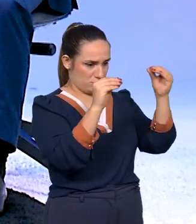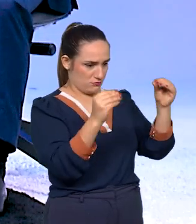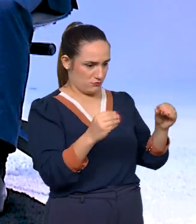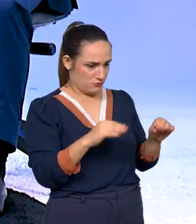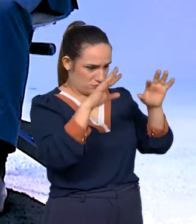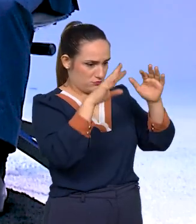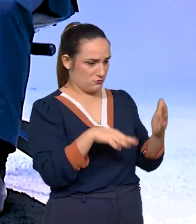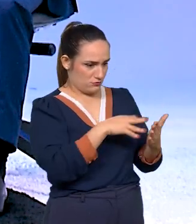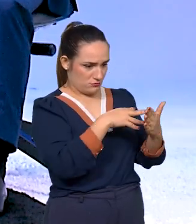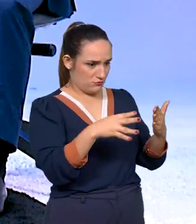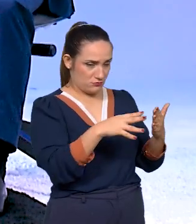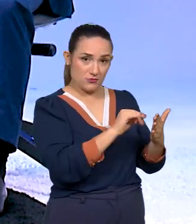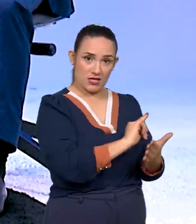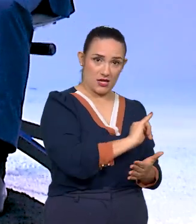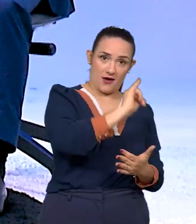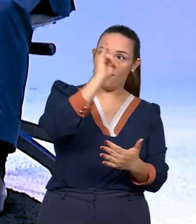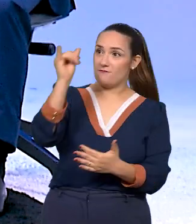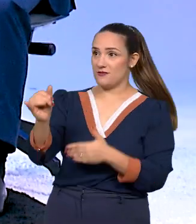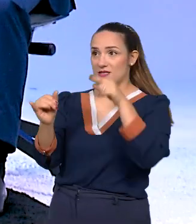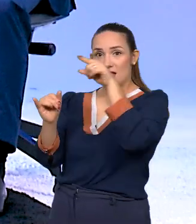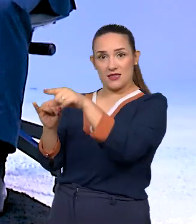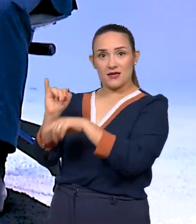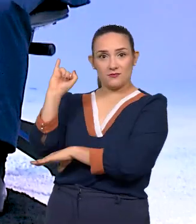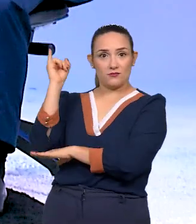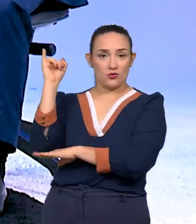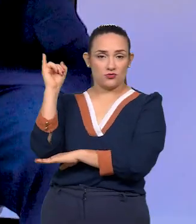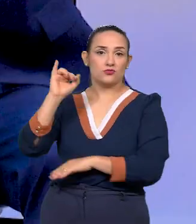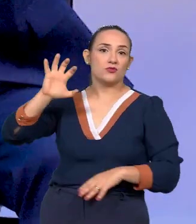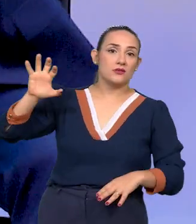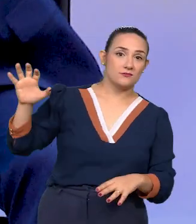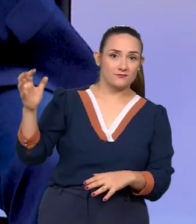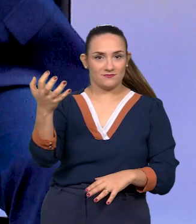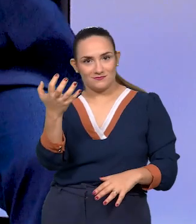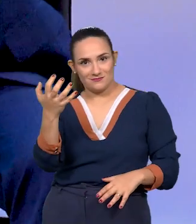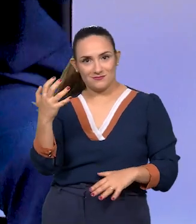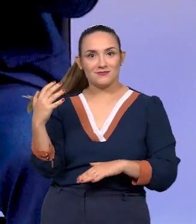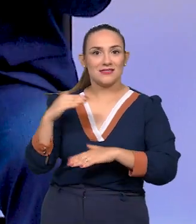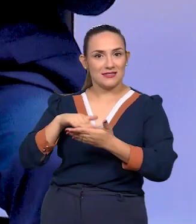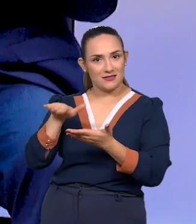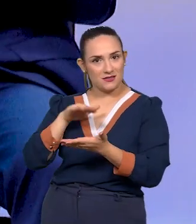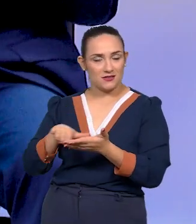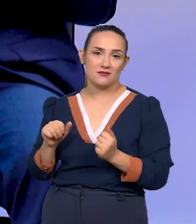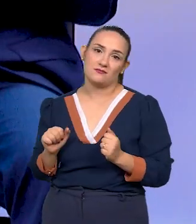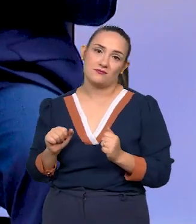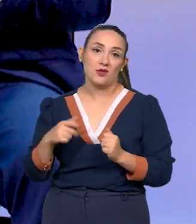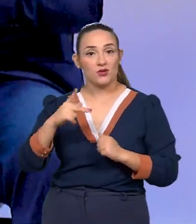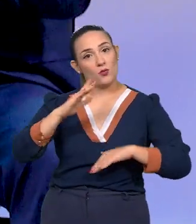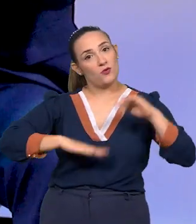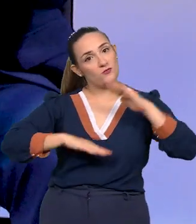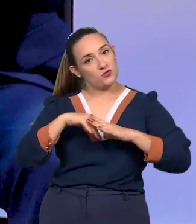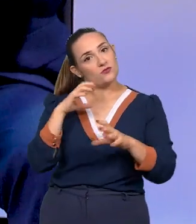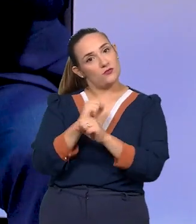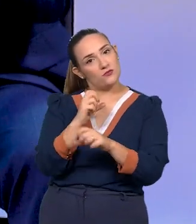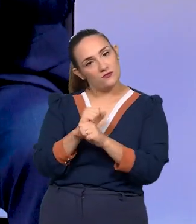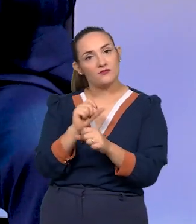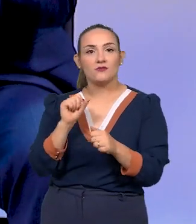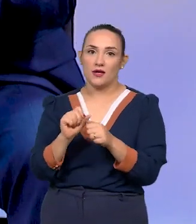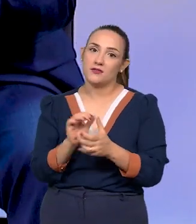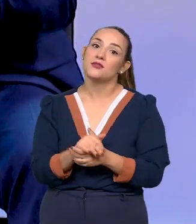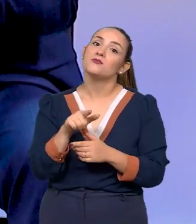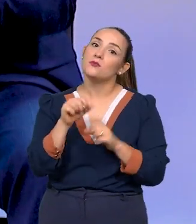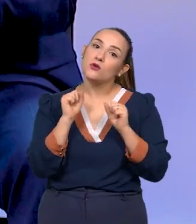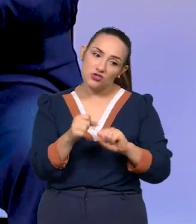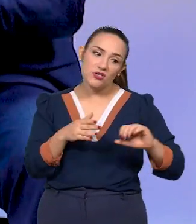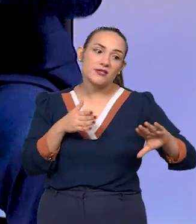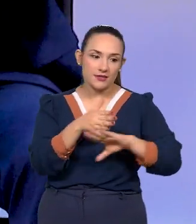quanto que eu recebi e informar a Receita Federal. Então, todo mundo, se você não faz isso, o seu contador vai ter que fazer por você. Entra lá no programa da